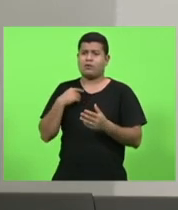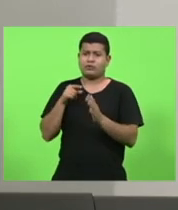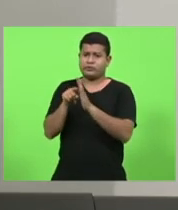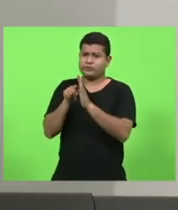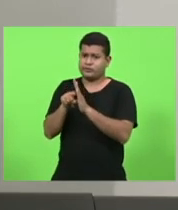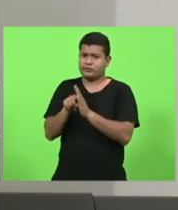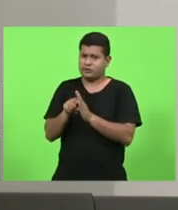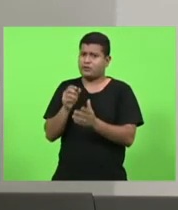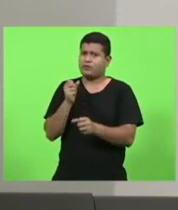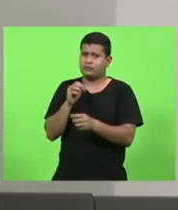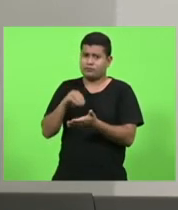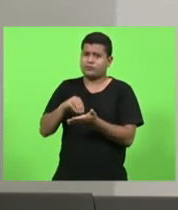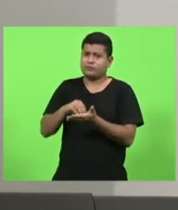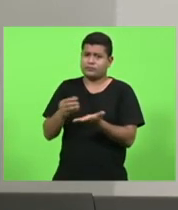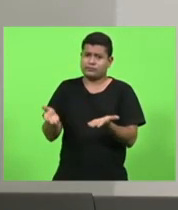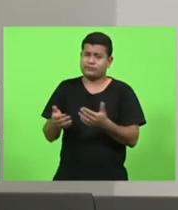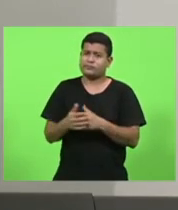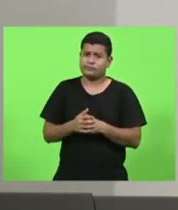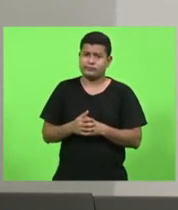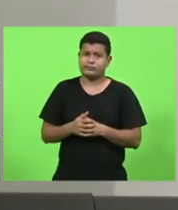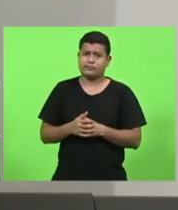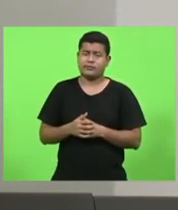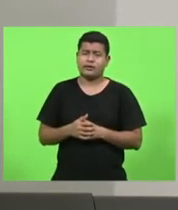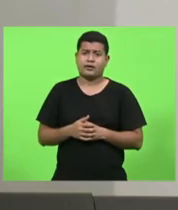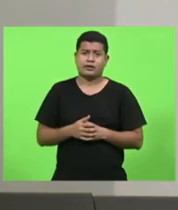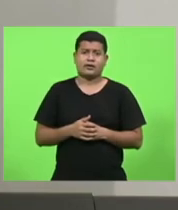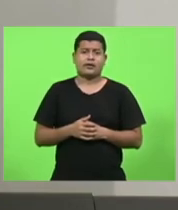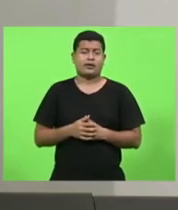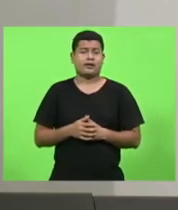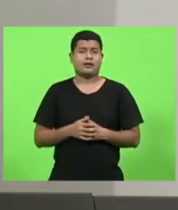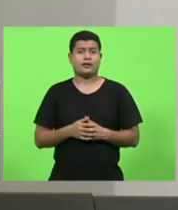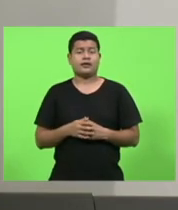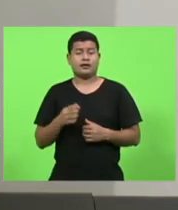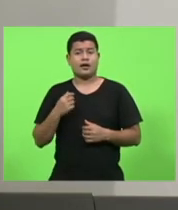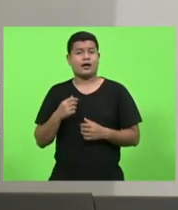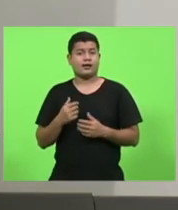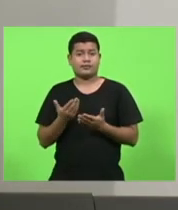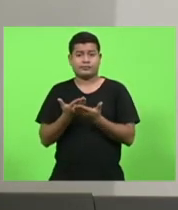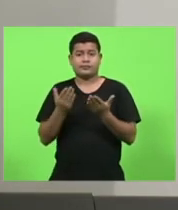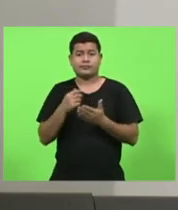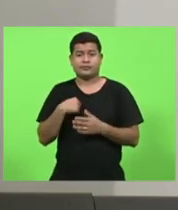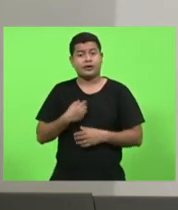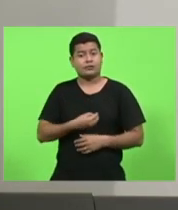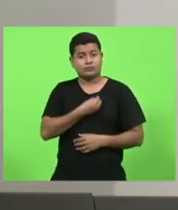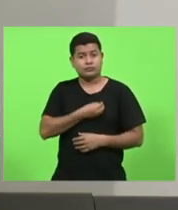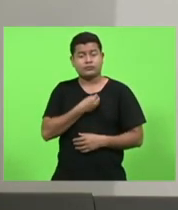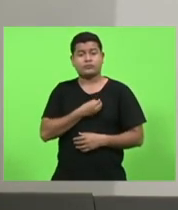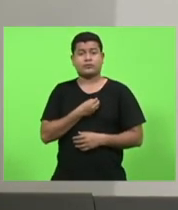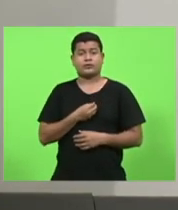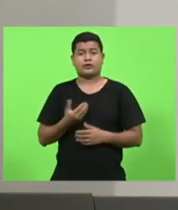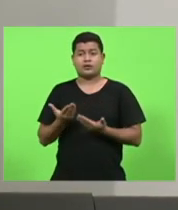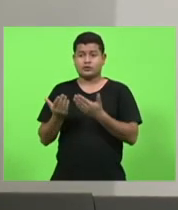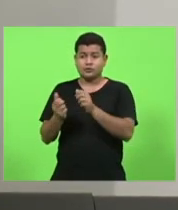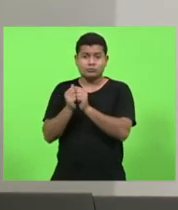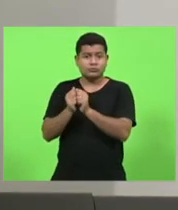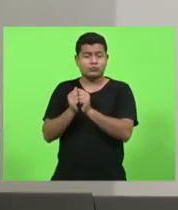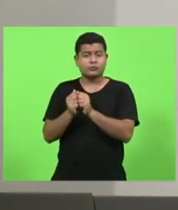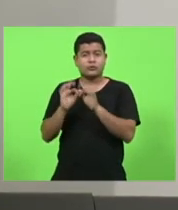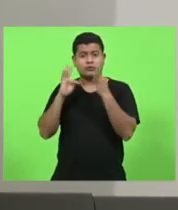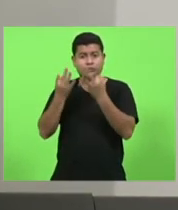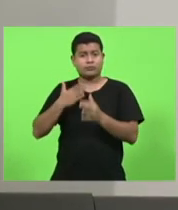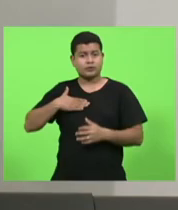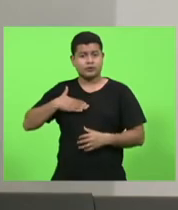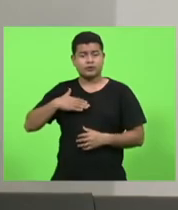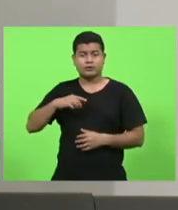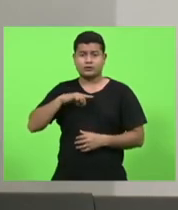é inacreditável o problema que está acontecendo. Eu vivi isso, convivi na minha família e sei a